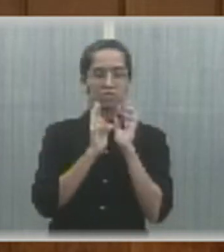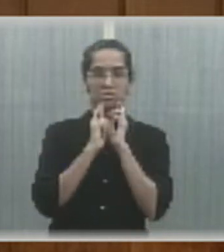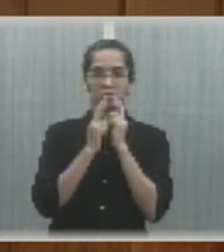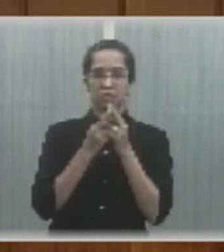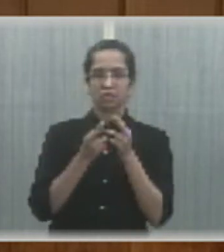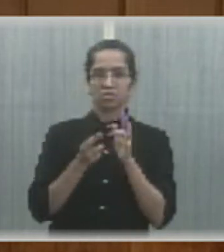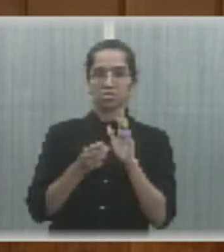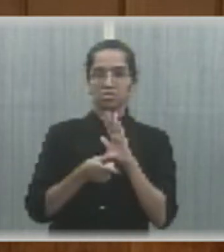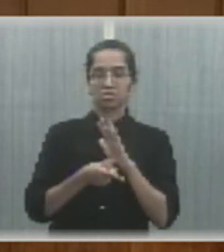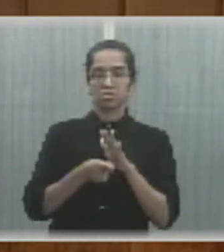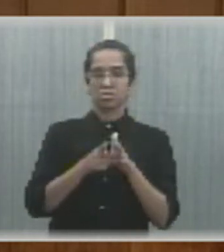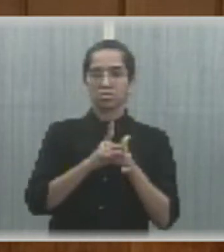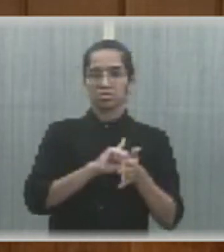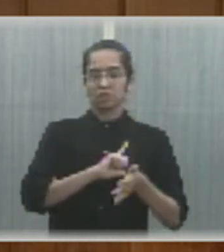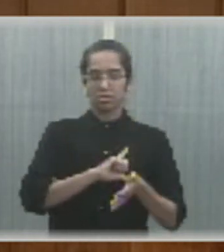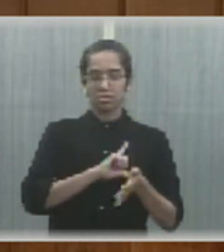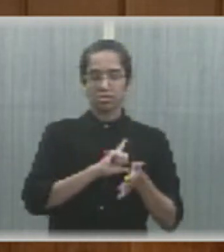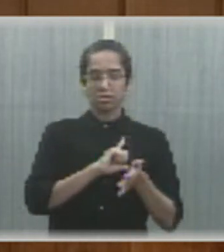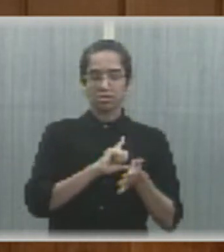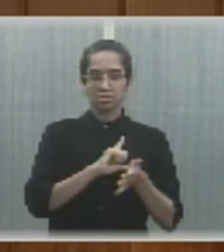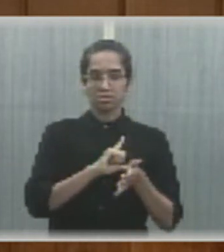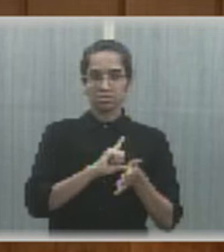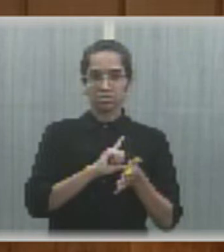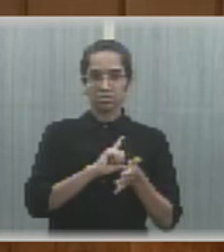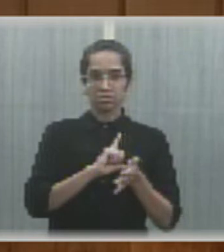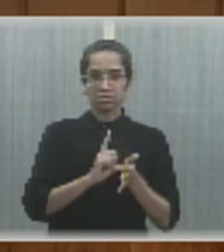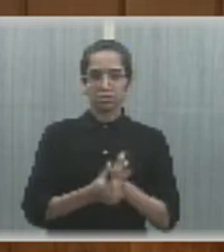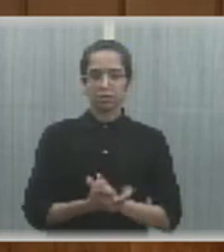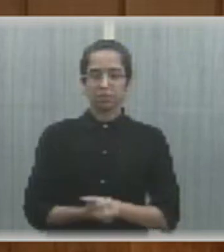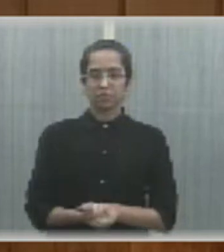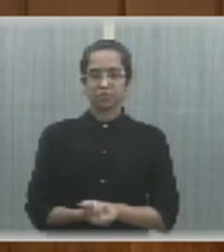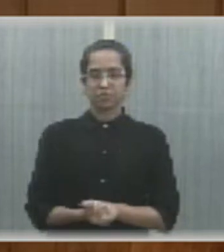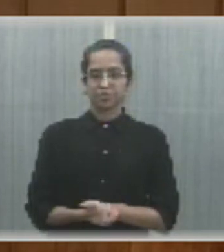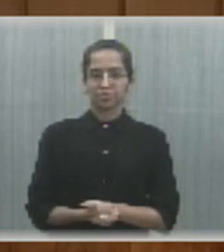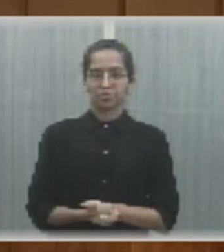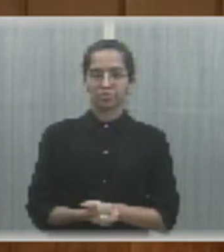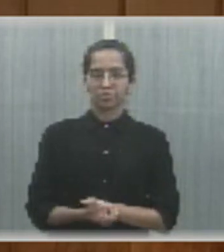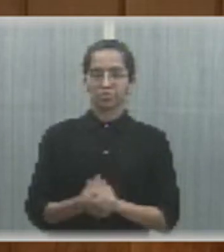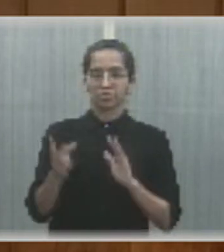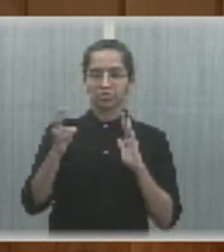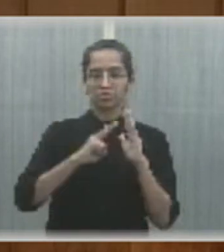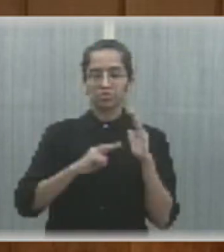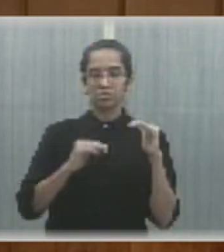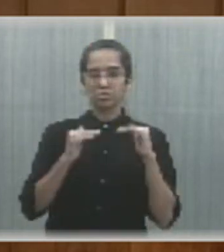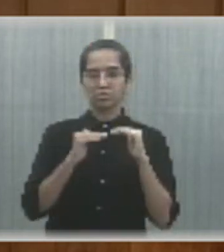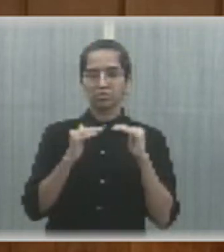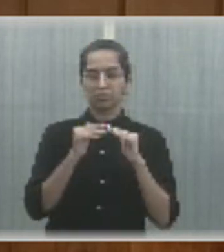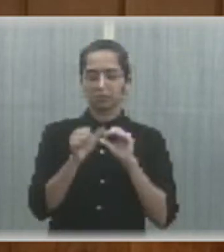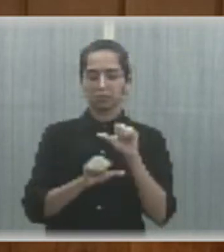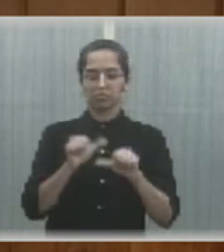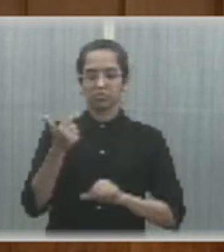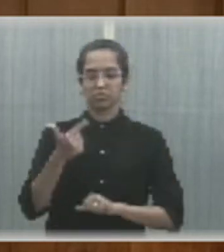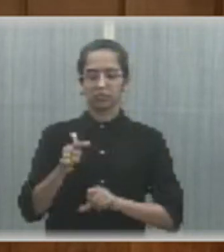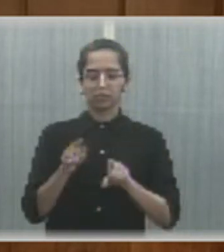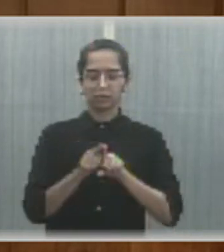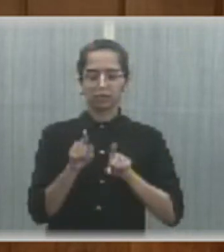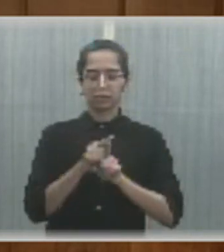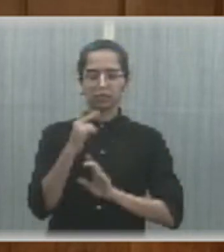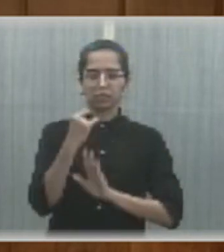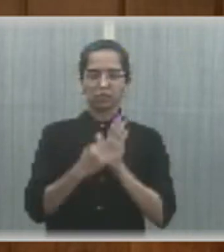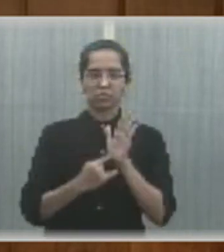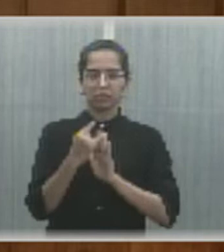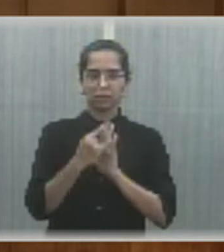do registro do comparecimento, que foi aprovado sem retificação, além das